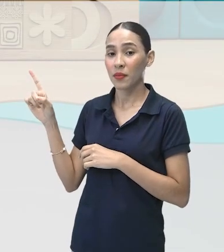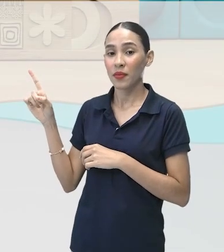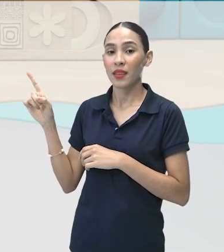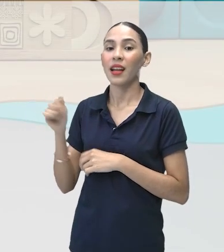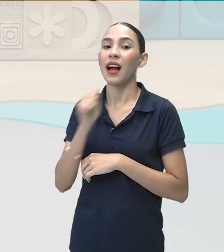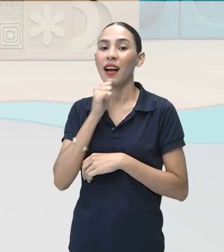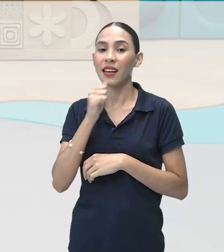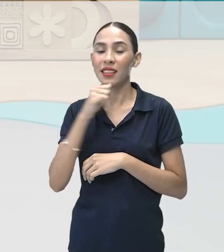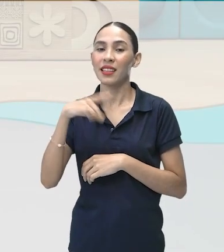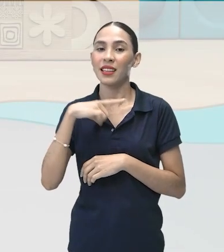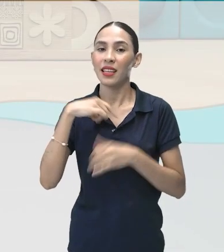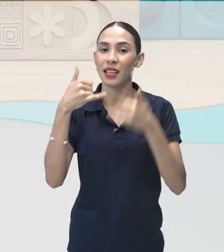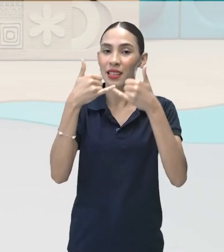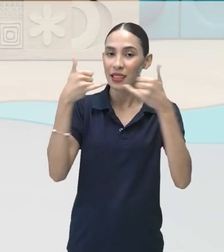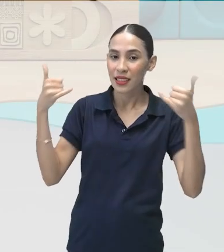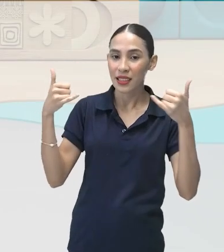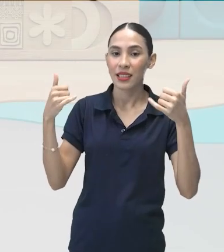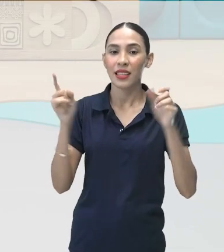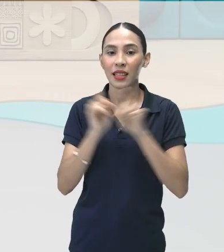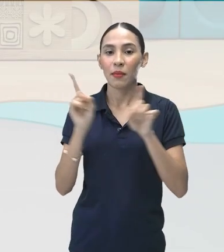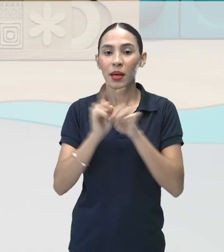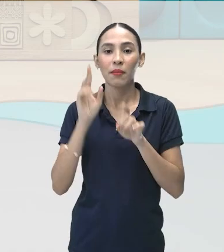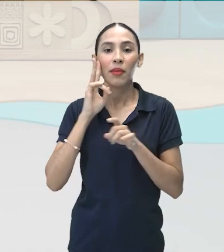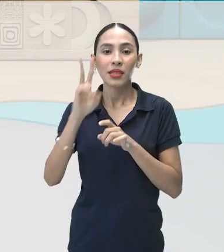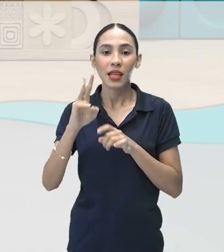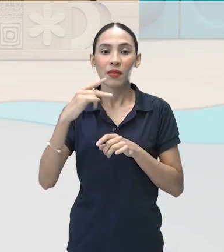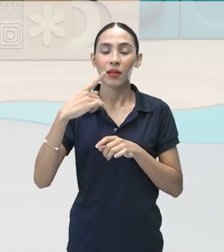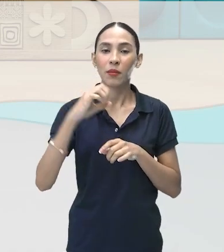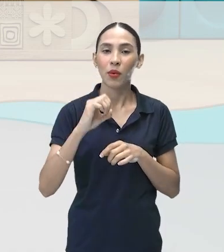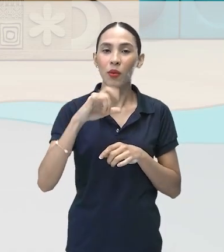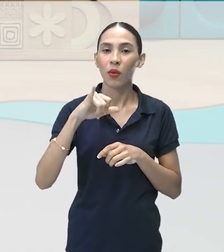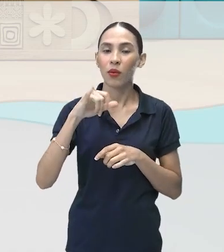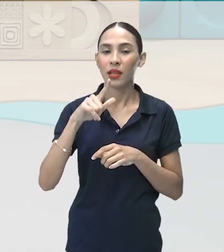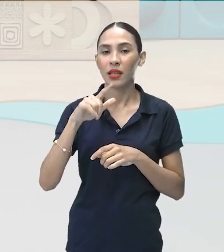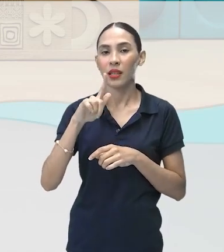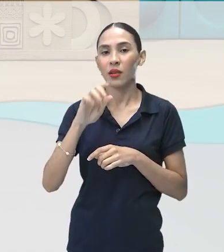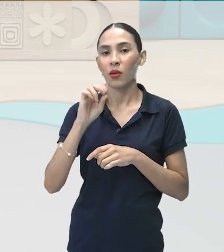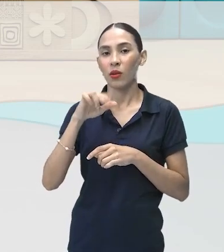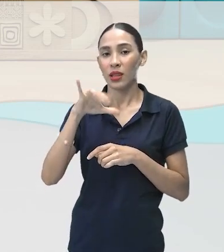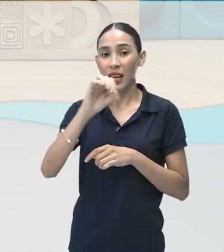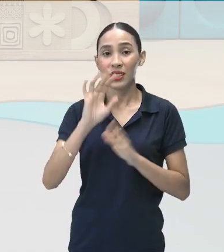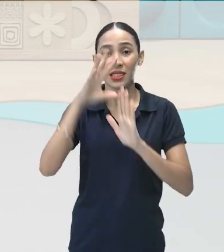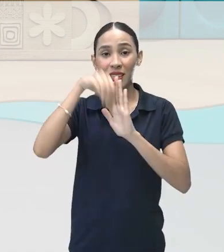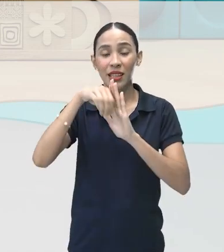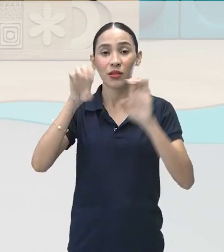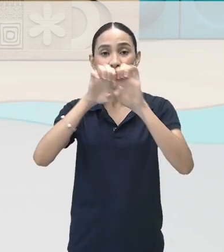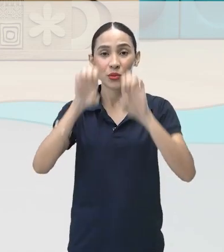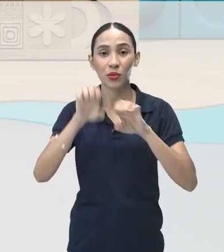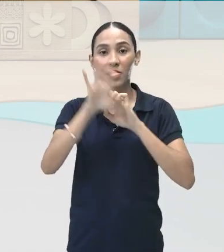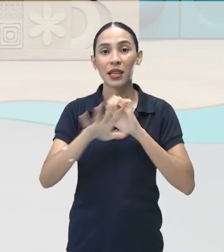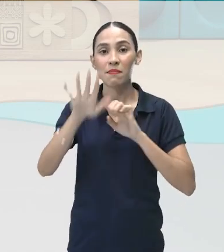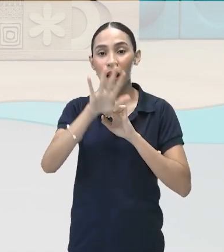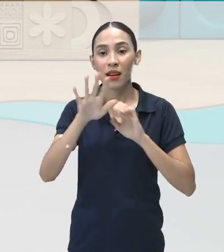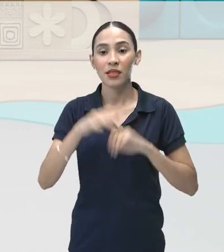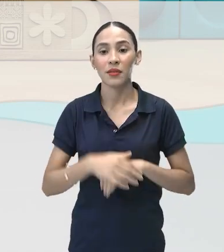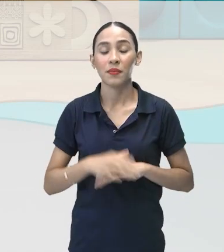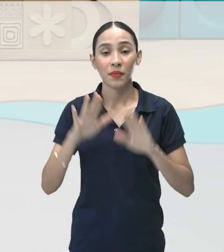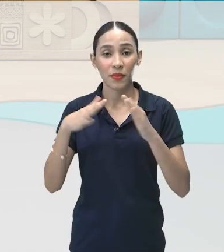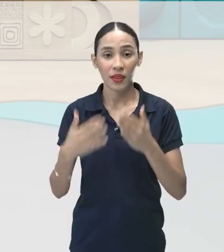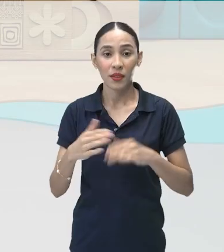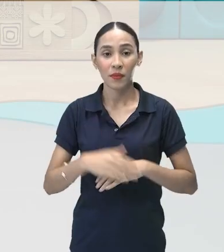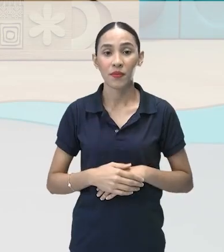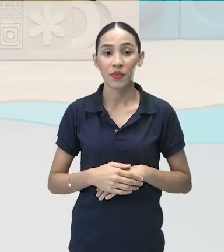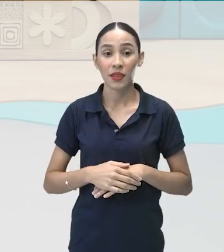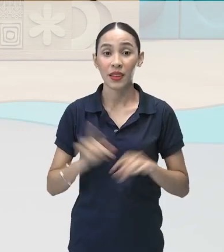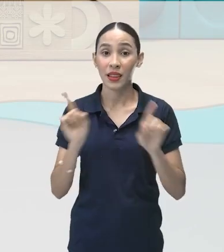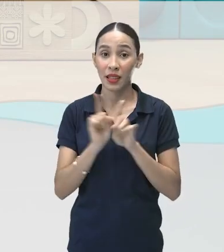ainda existem as linhas, vocês conseguem ver as linhas poligonais, o monocromismo dentro da imagem. E aí, nós